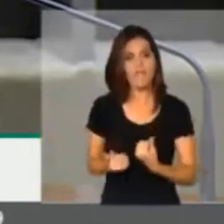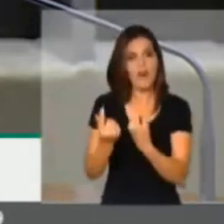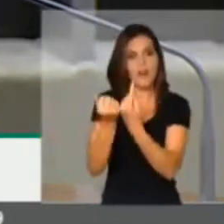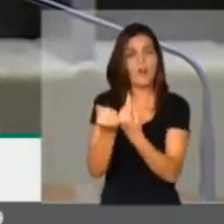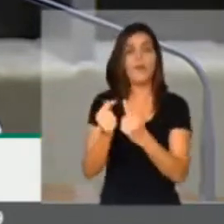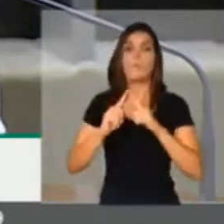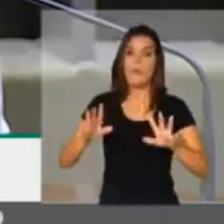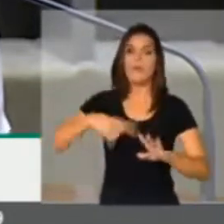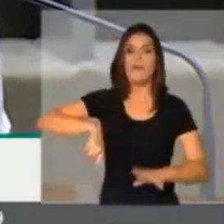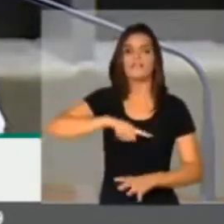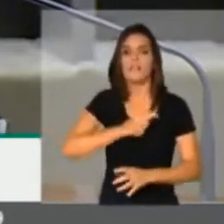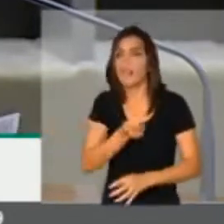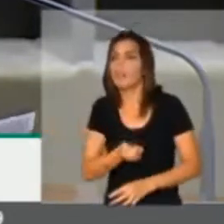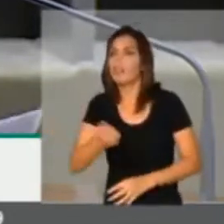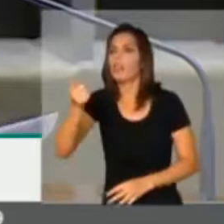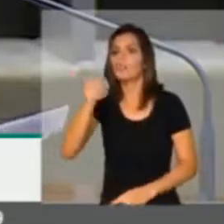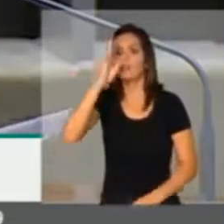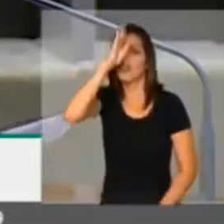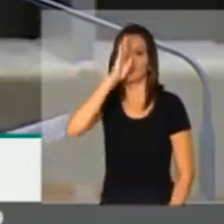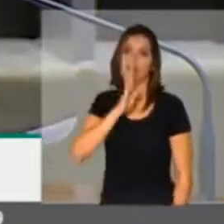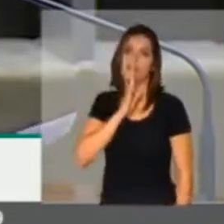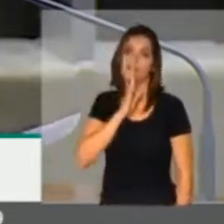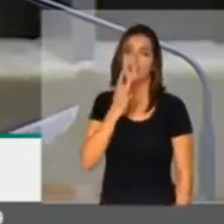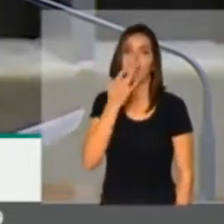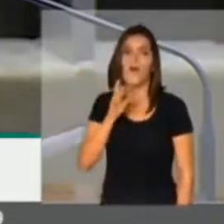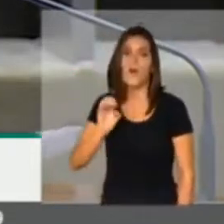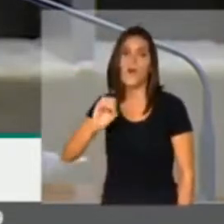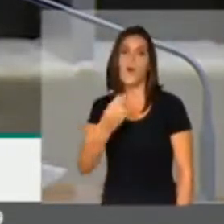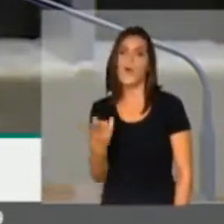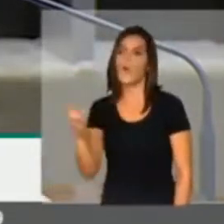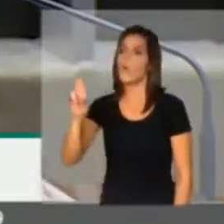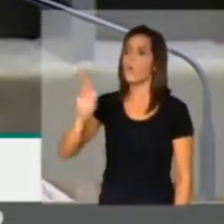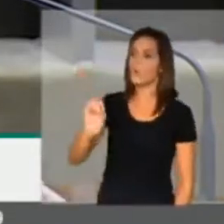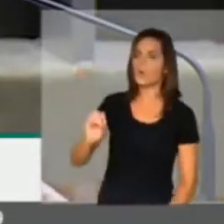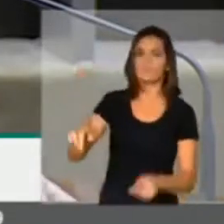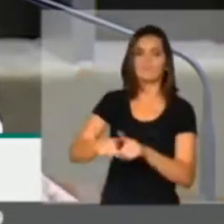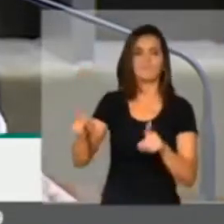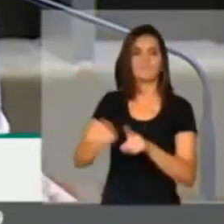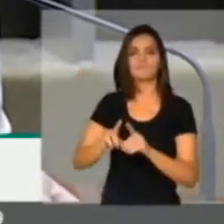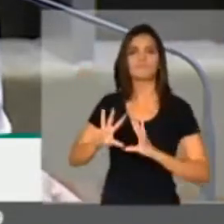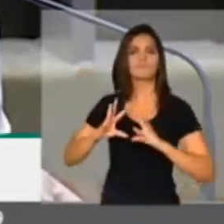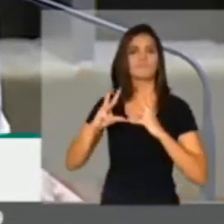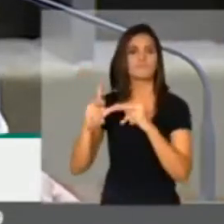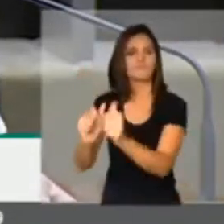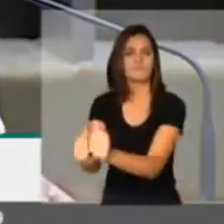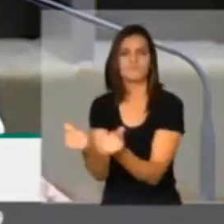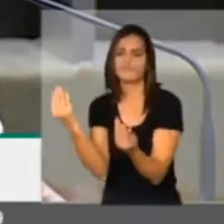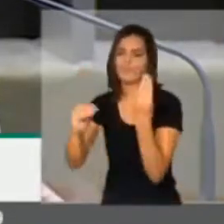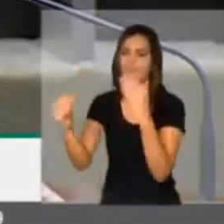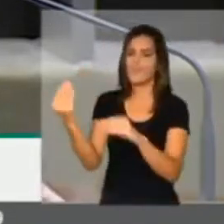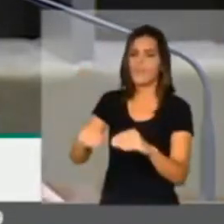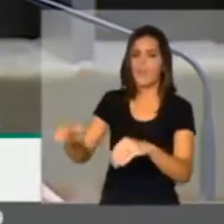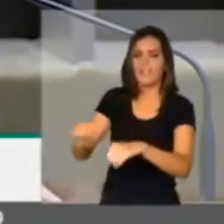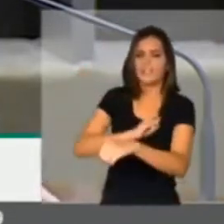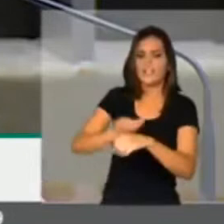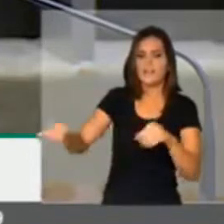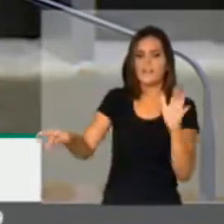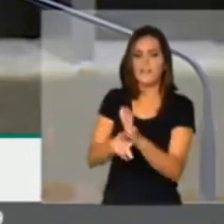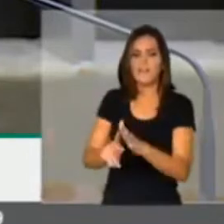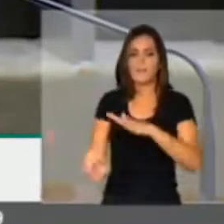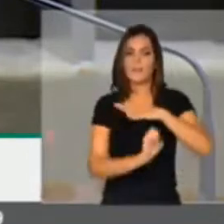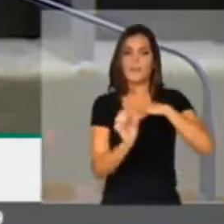aliás, já entregamos de graça. O Dallagnol e o Moro já colocaram todas as informações estratégicas da Petrobras na mão dos